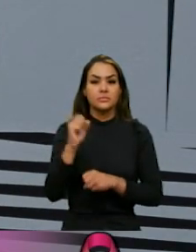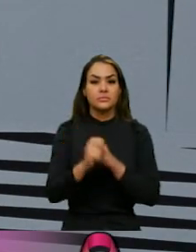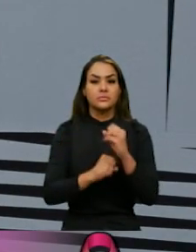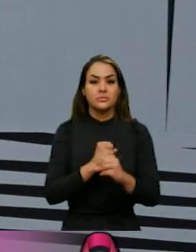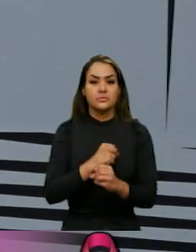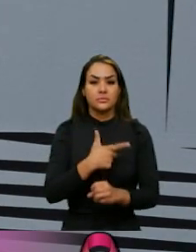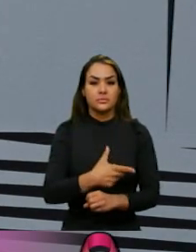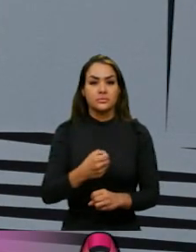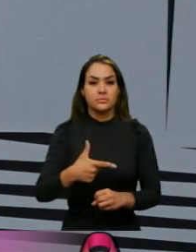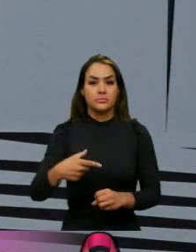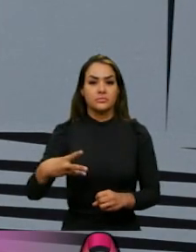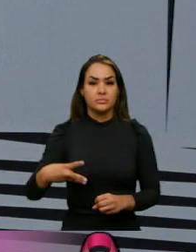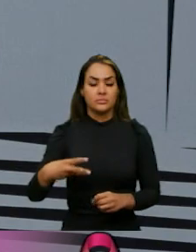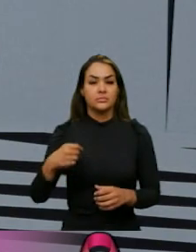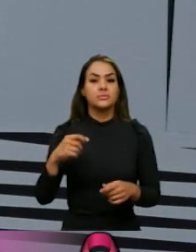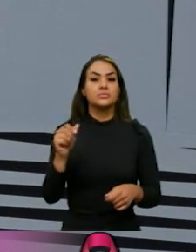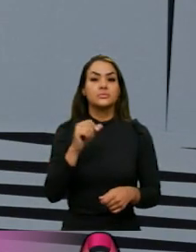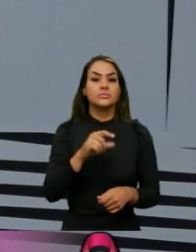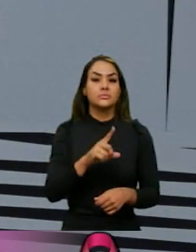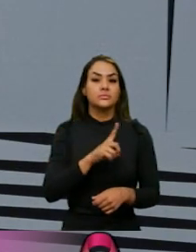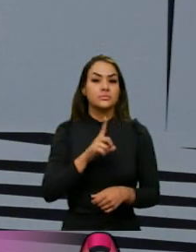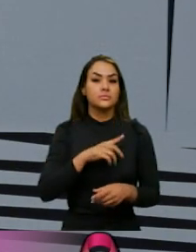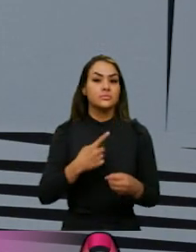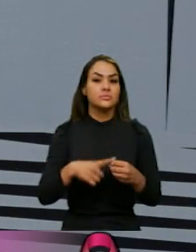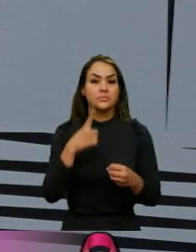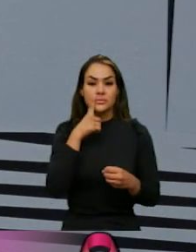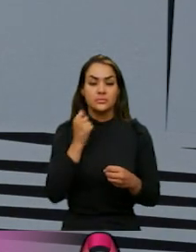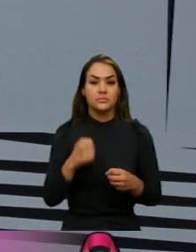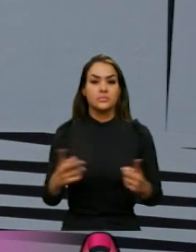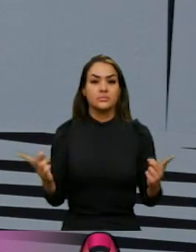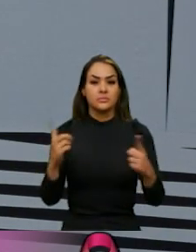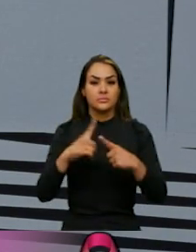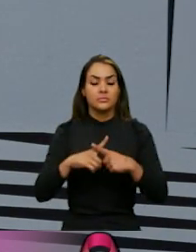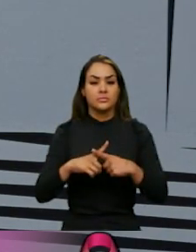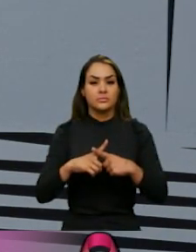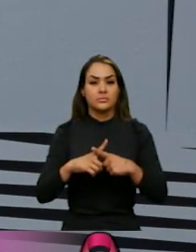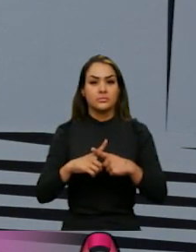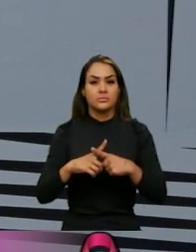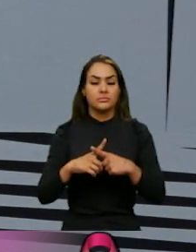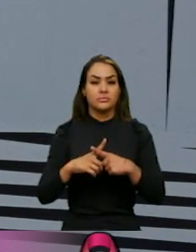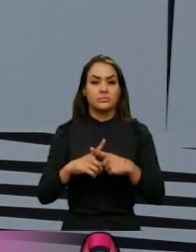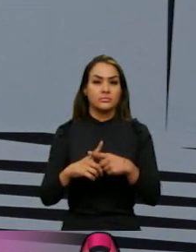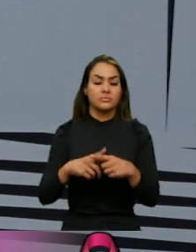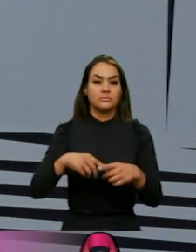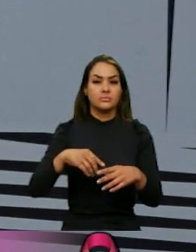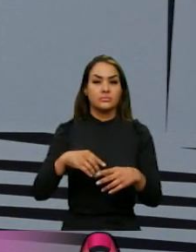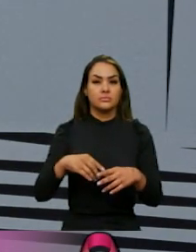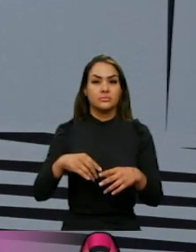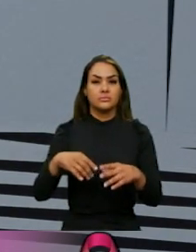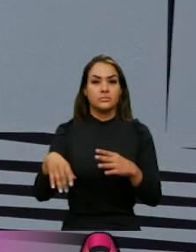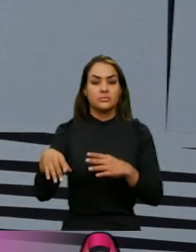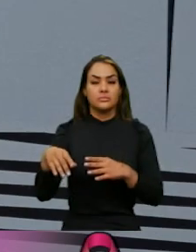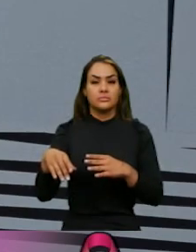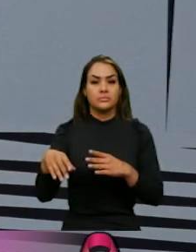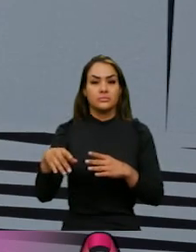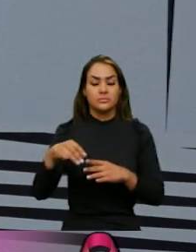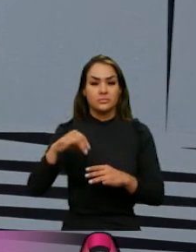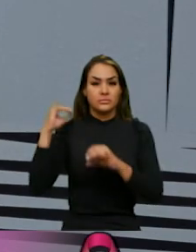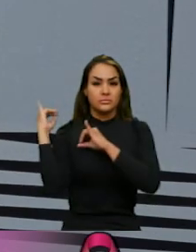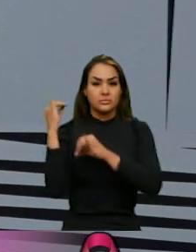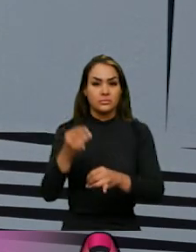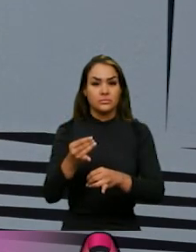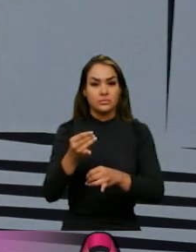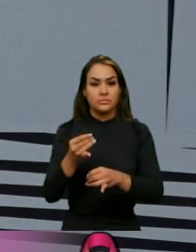2023 foi realizada na cidade de Araçatuba a Copa Elite de Jiu-Jitsu, considerando que a nossa cidade foi representada